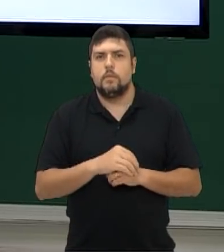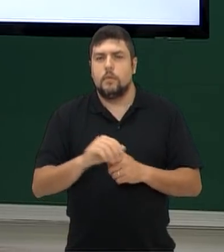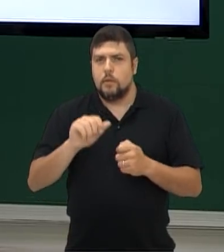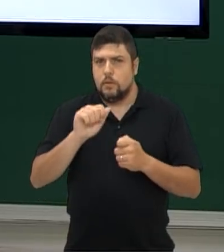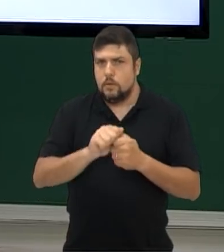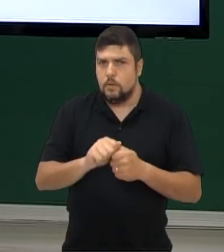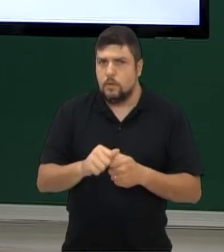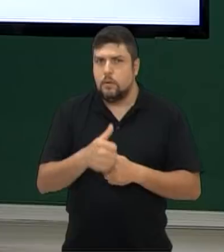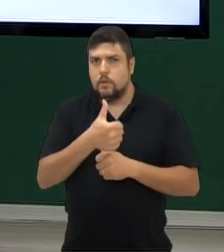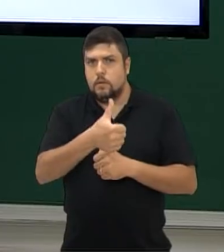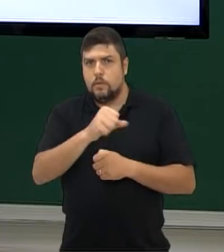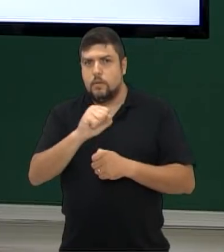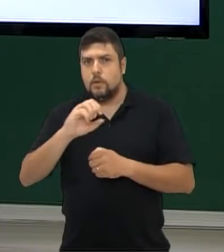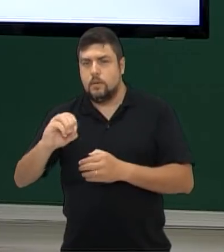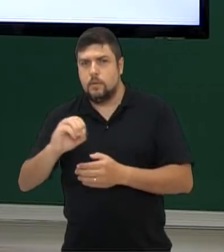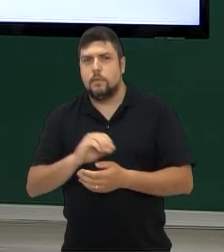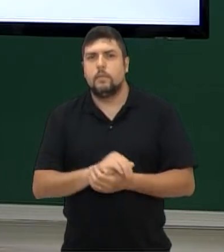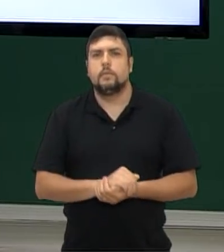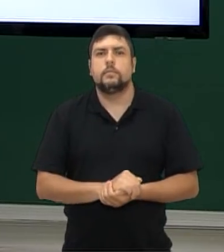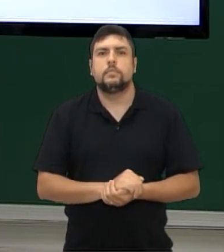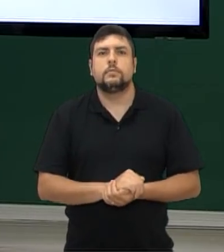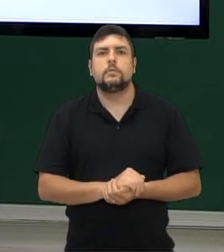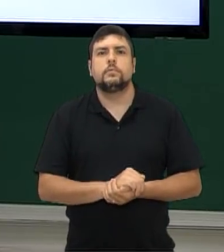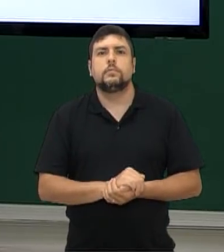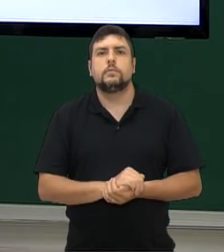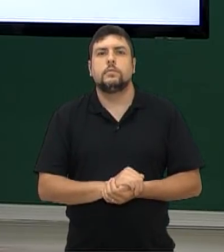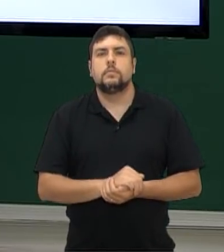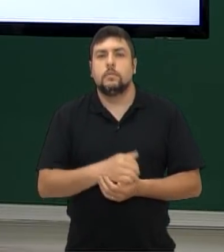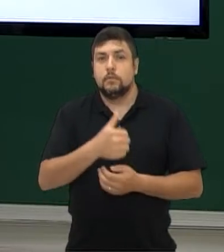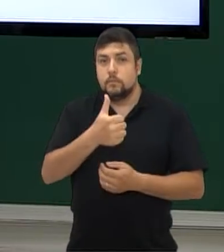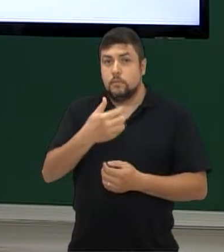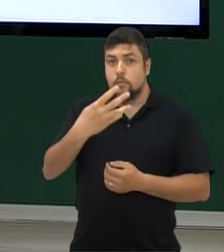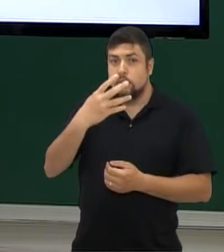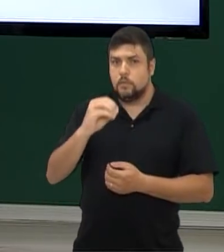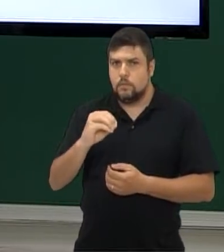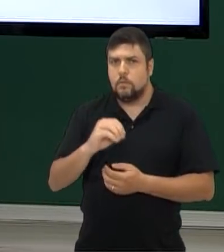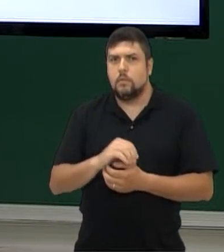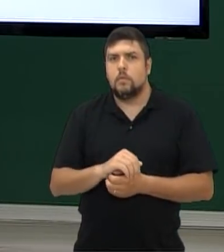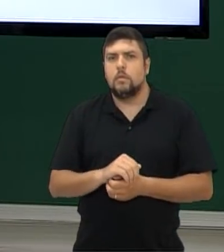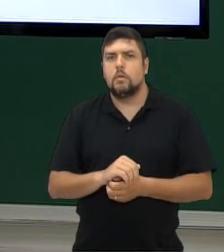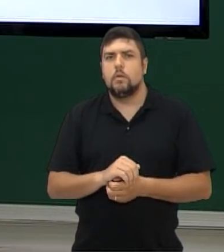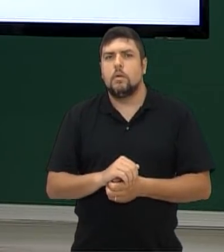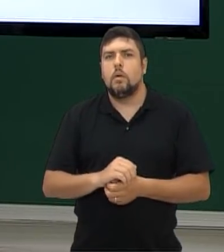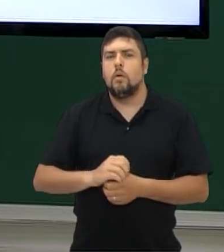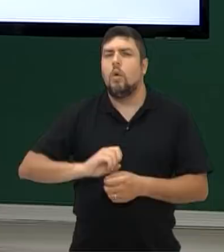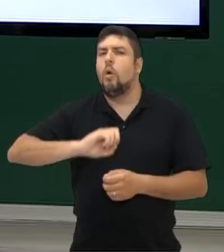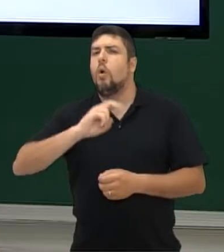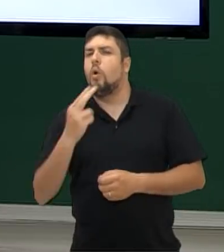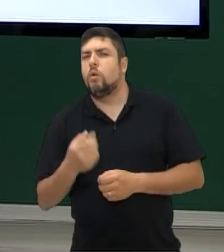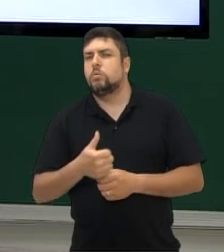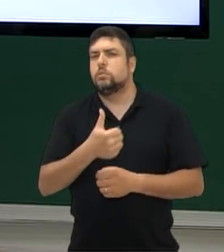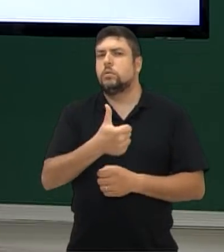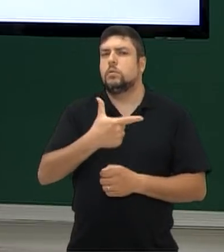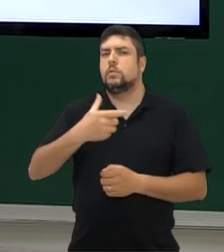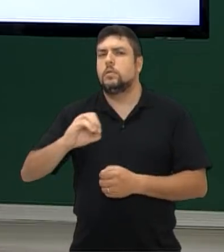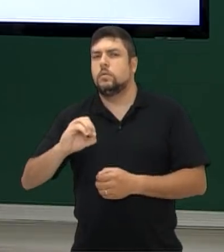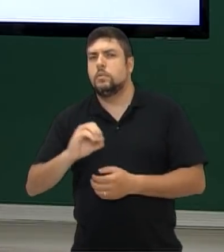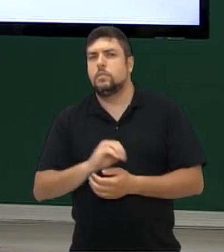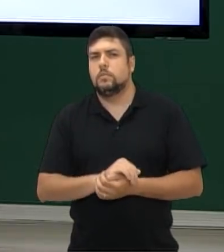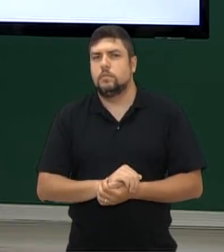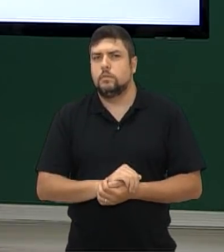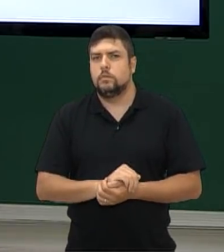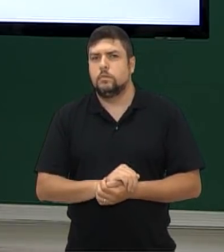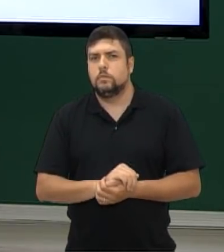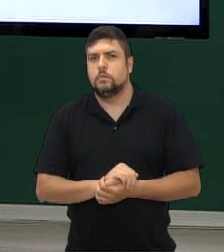180 laços? Ela vai conseguir fazer 140 laços ou ela vai conseguir fazer 120 laços?